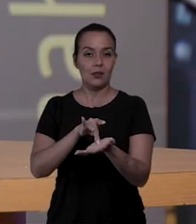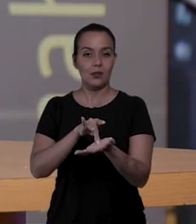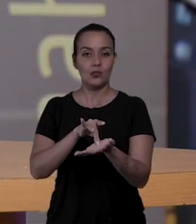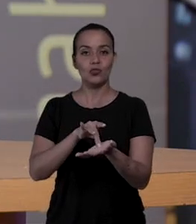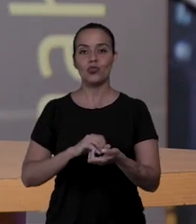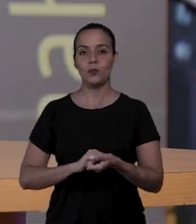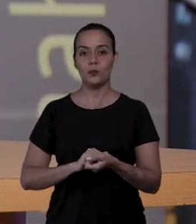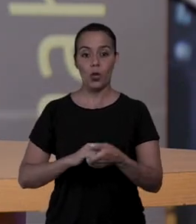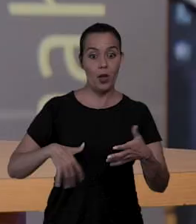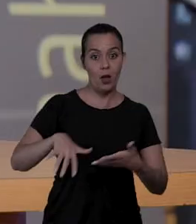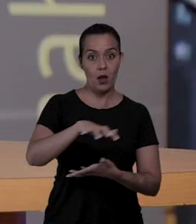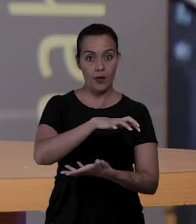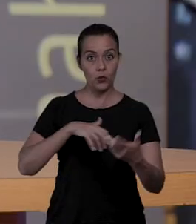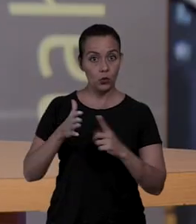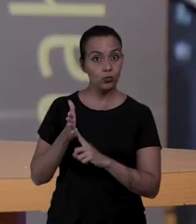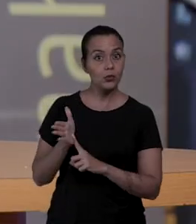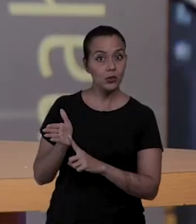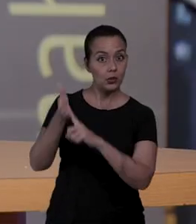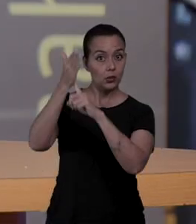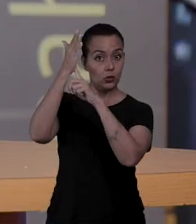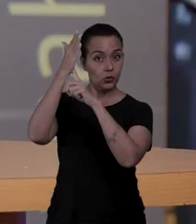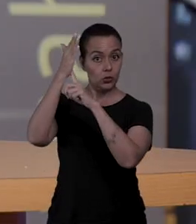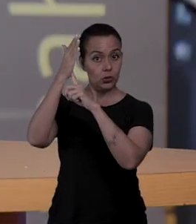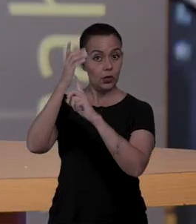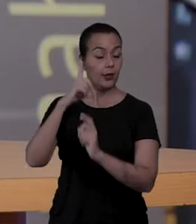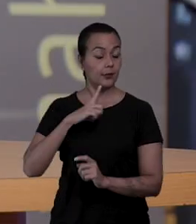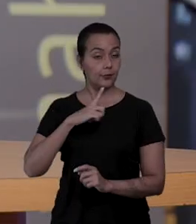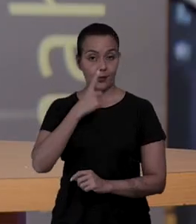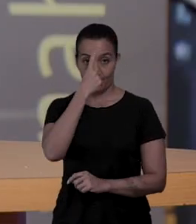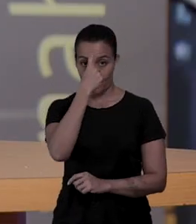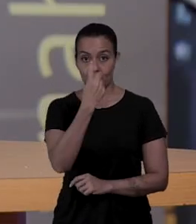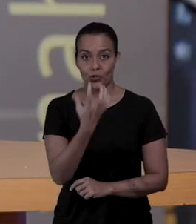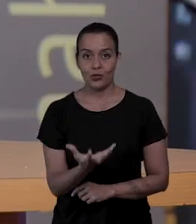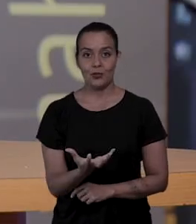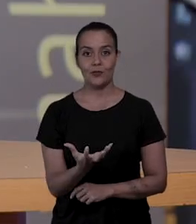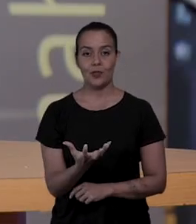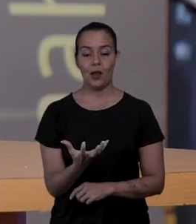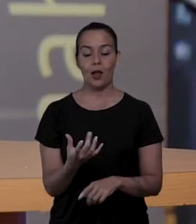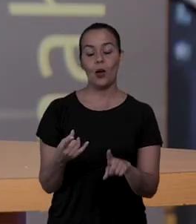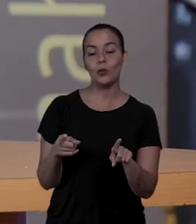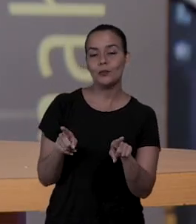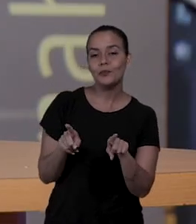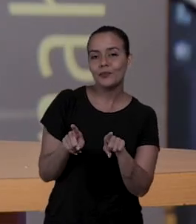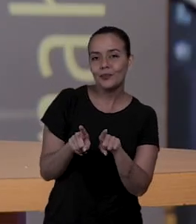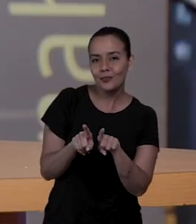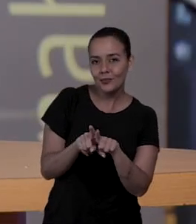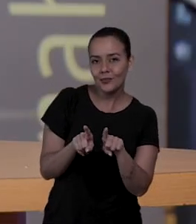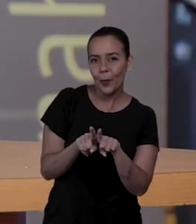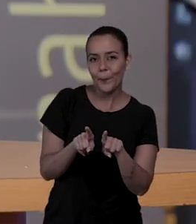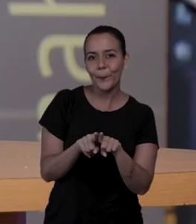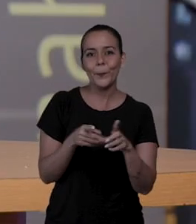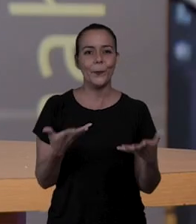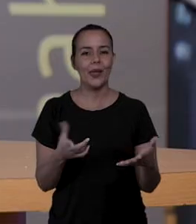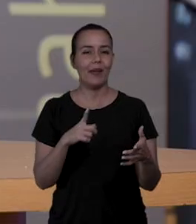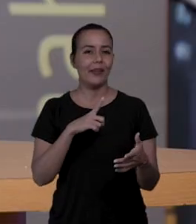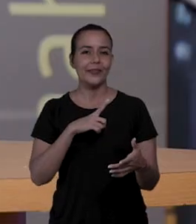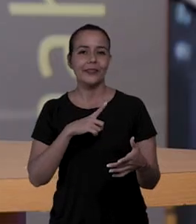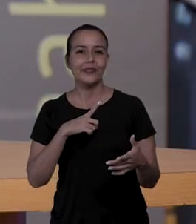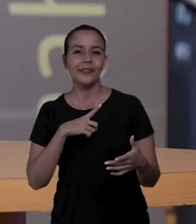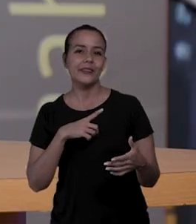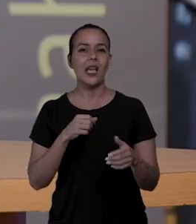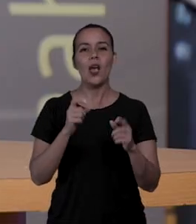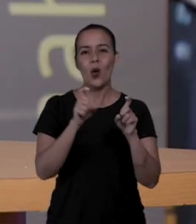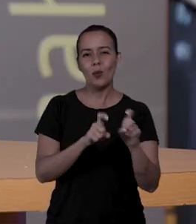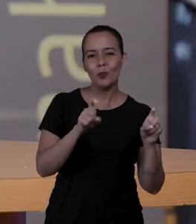nessa nova revolução. Já estão. Mas a novidade é que, de fato, Anderson Soares, é uma revolução de IA.